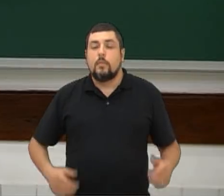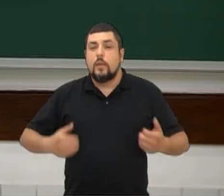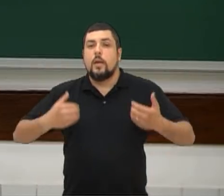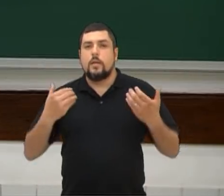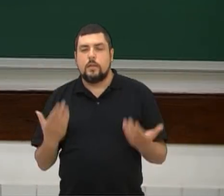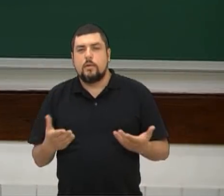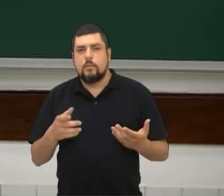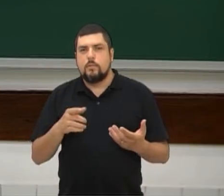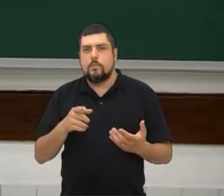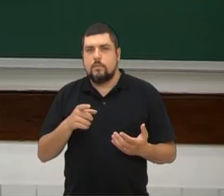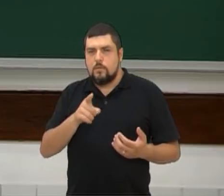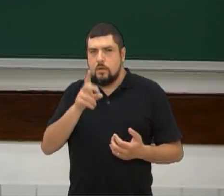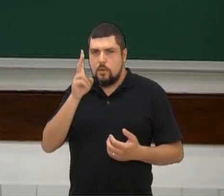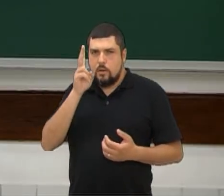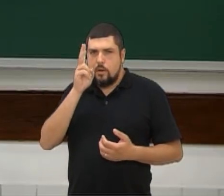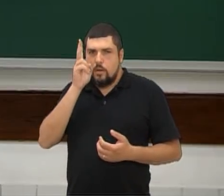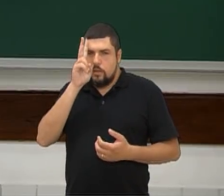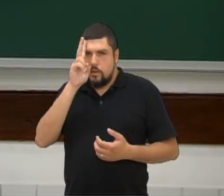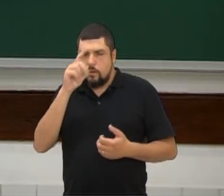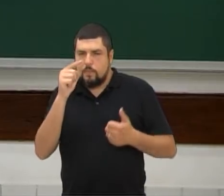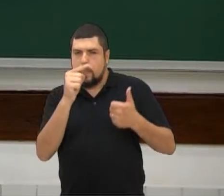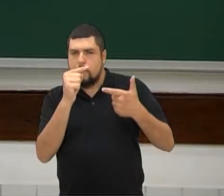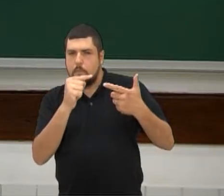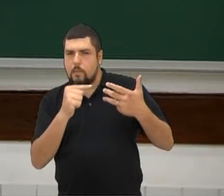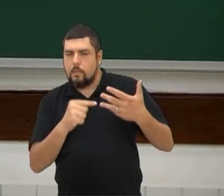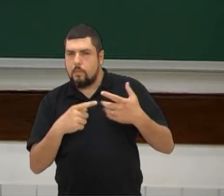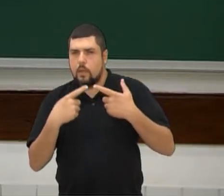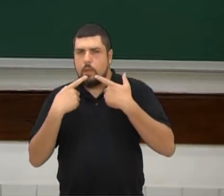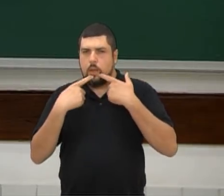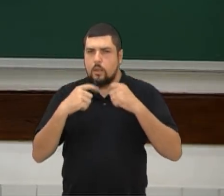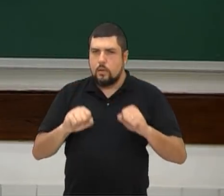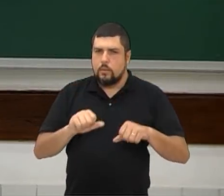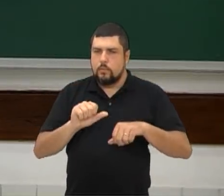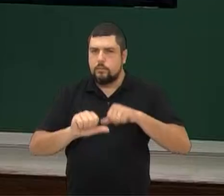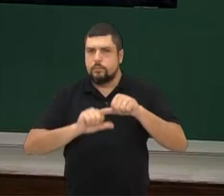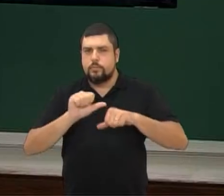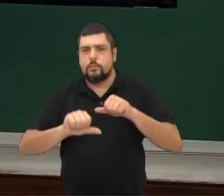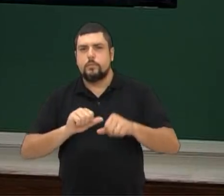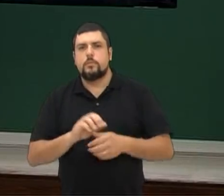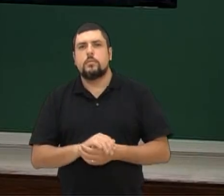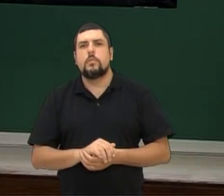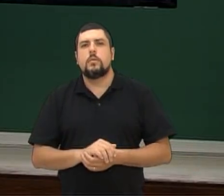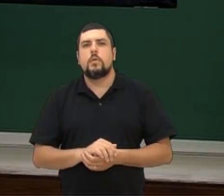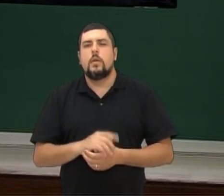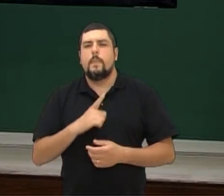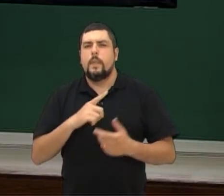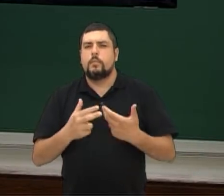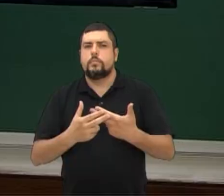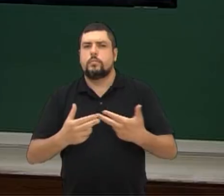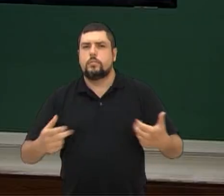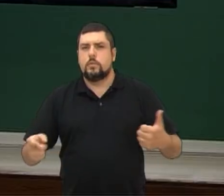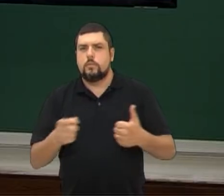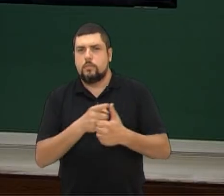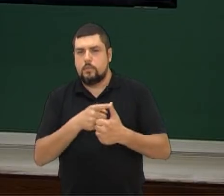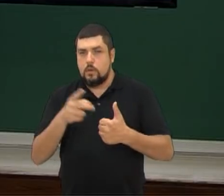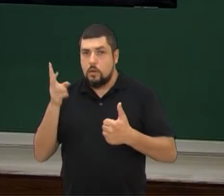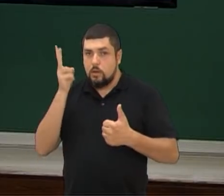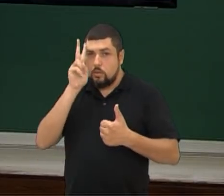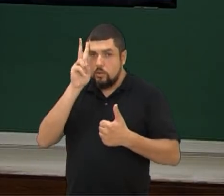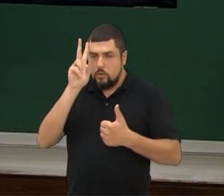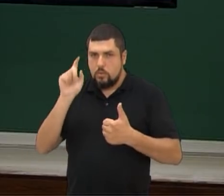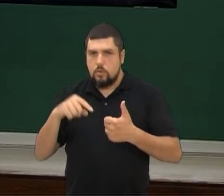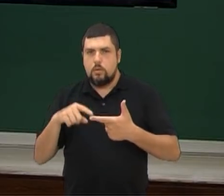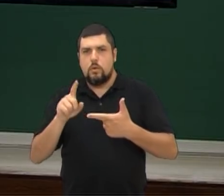Então, lembraram aí das variações? Olha só, vou voltar aqui para vocês. As variações podem ser